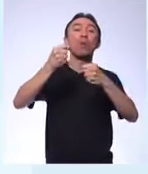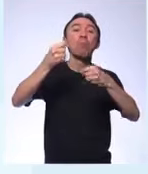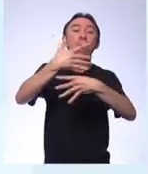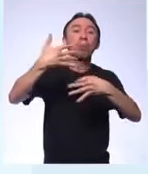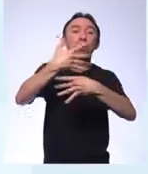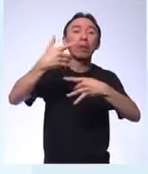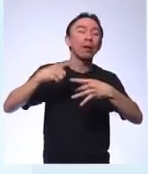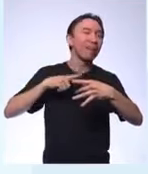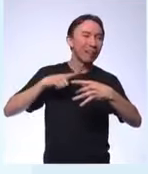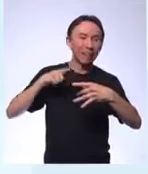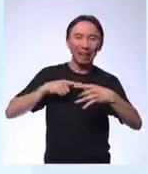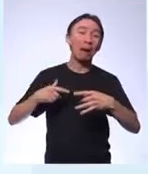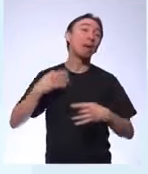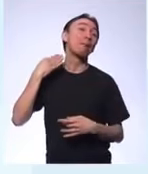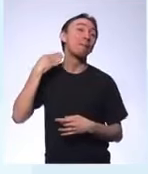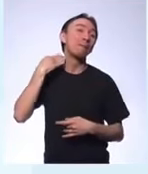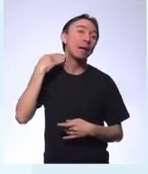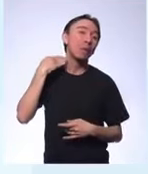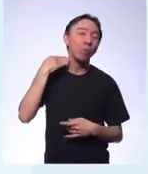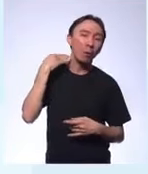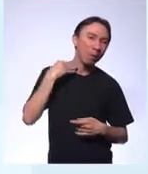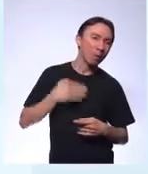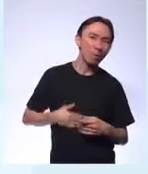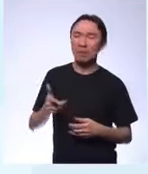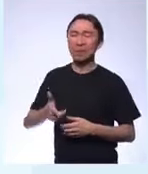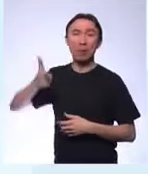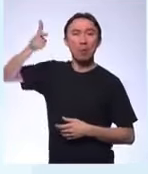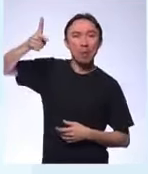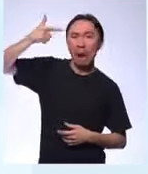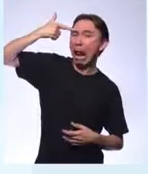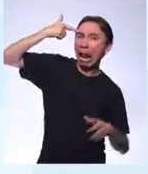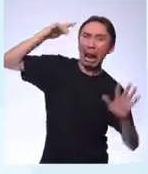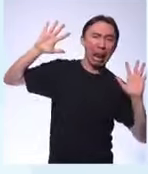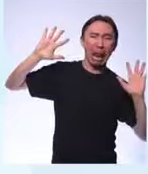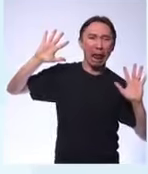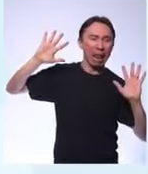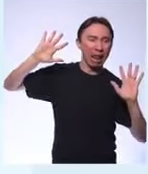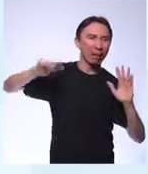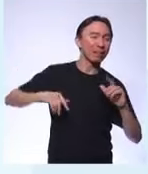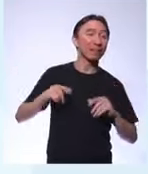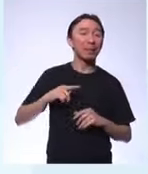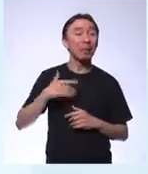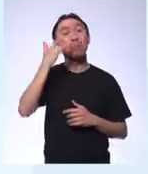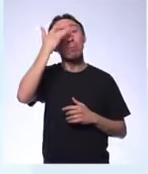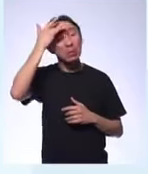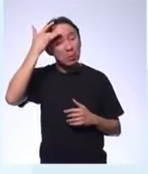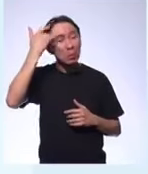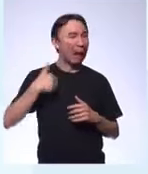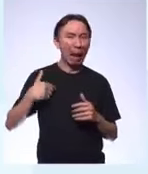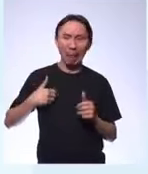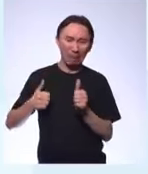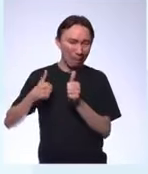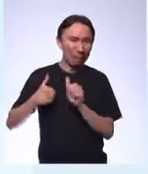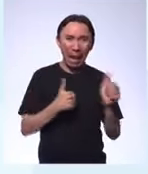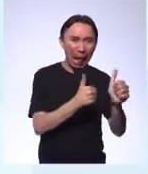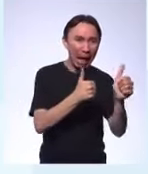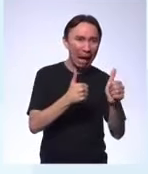a bancos, por exemplo, que serviam para financiar a clandestinidade de pessoas perseguidas. Quando eu